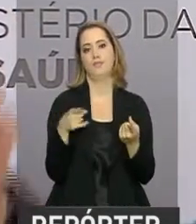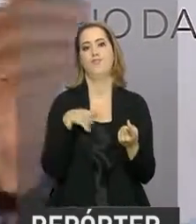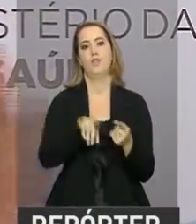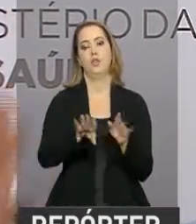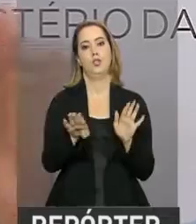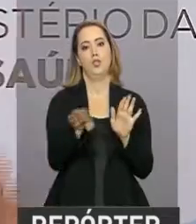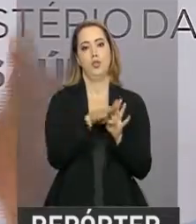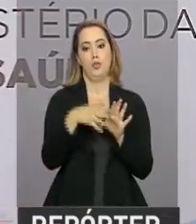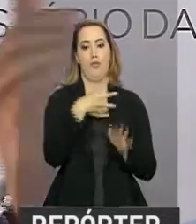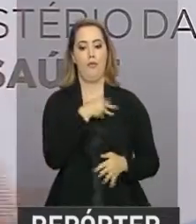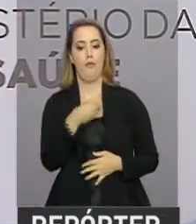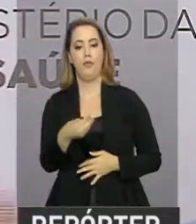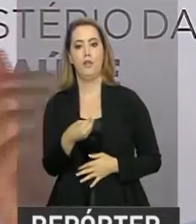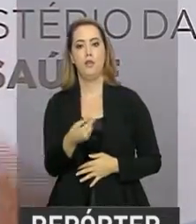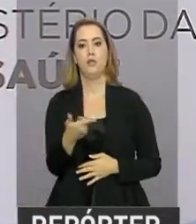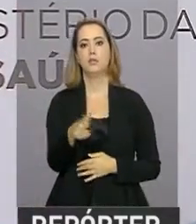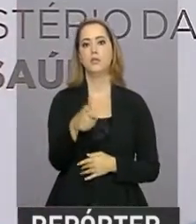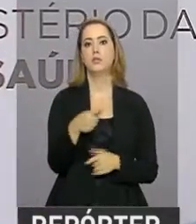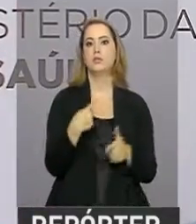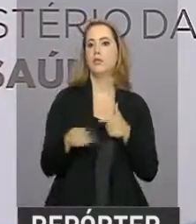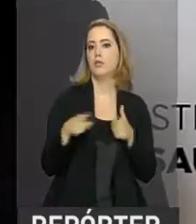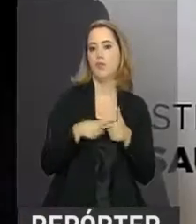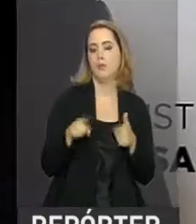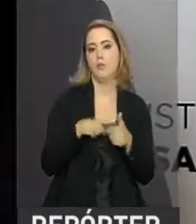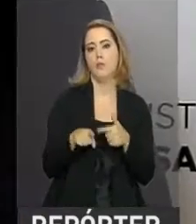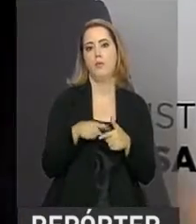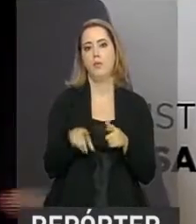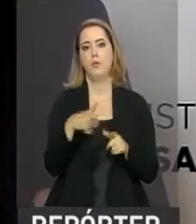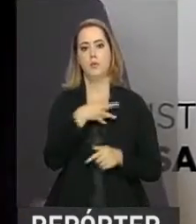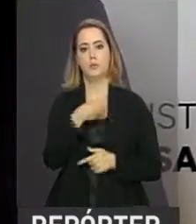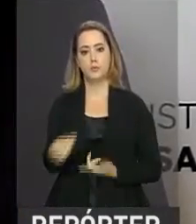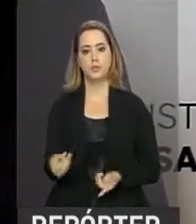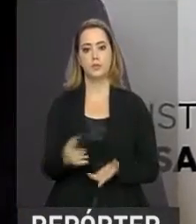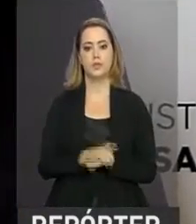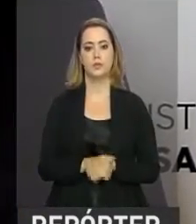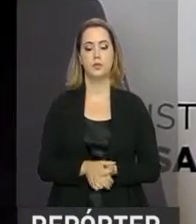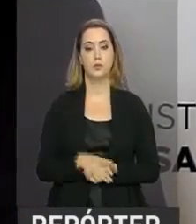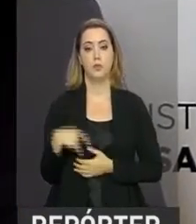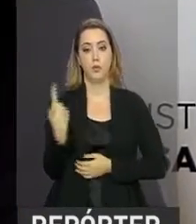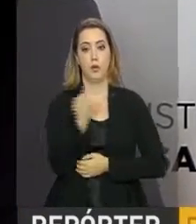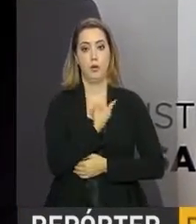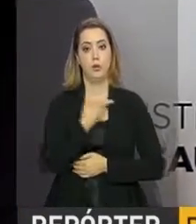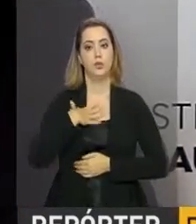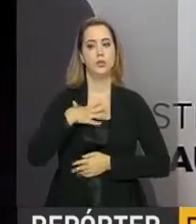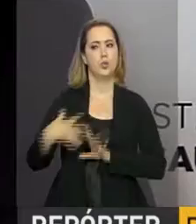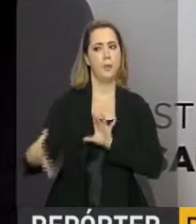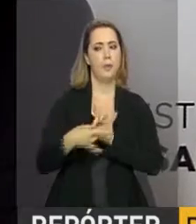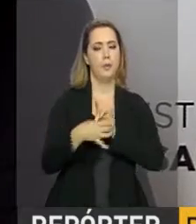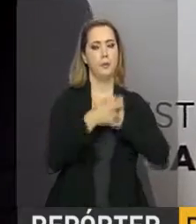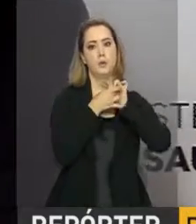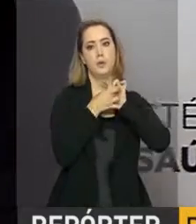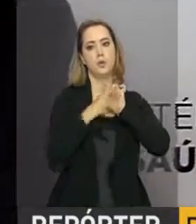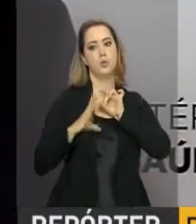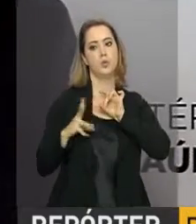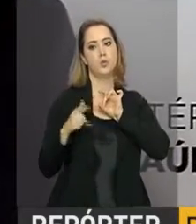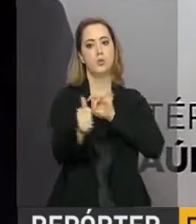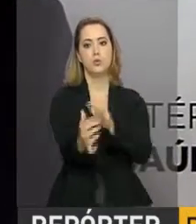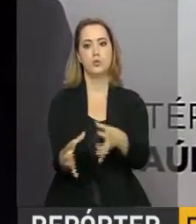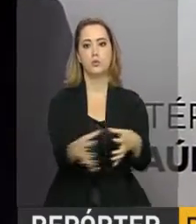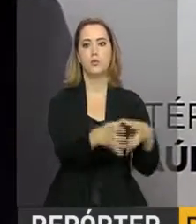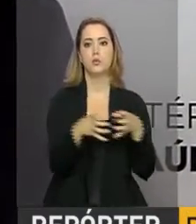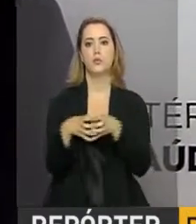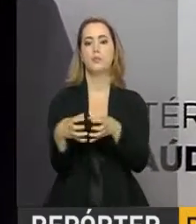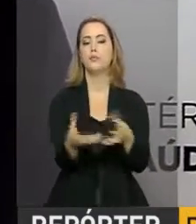tratada não é caso de sífilis congênita acho que é uma grande articulação como vocês viram com várias entidades porque